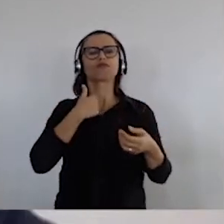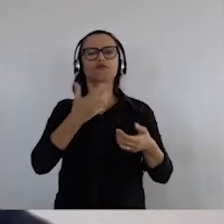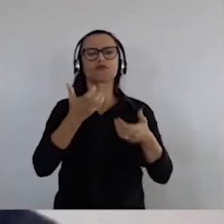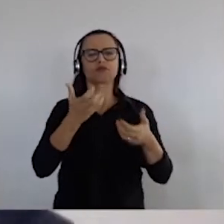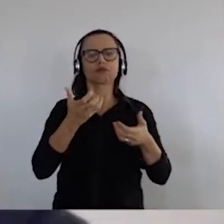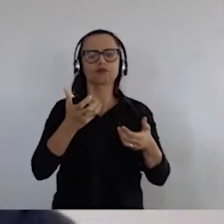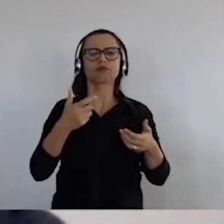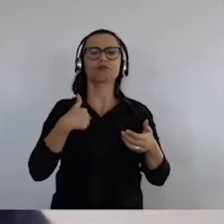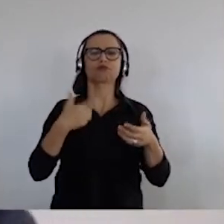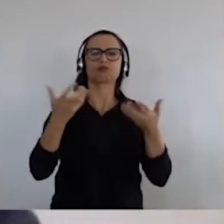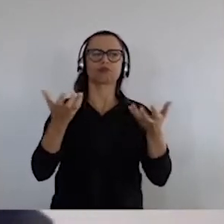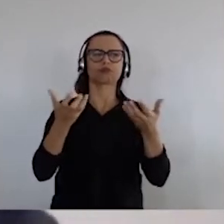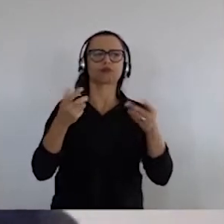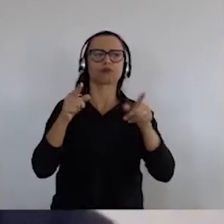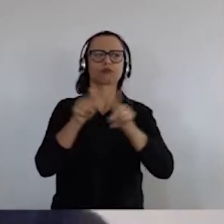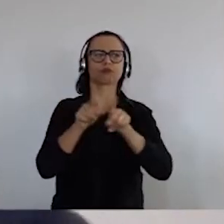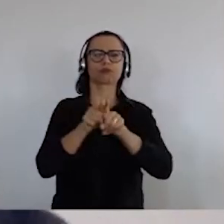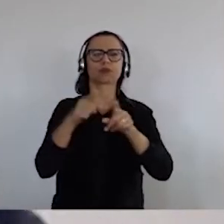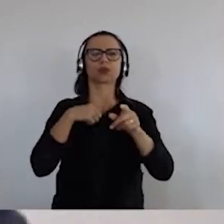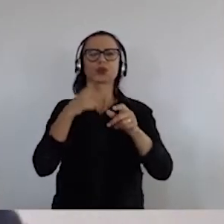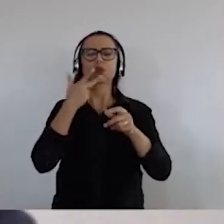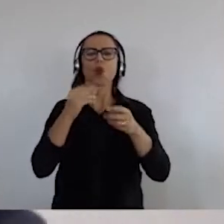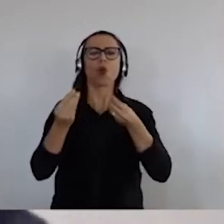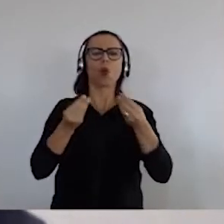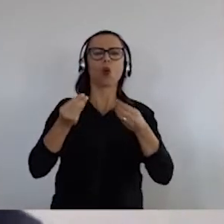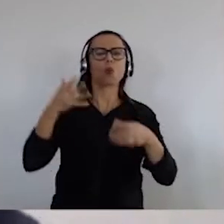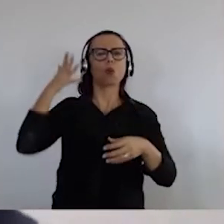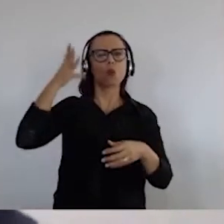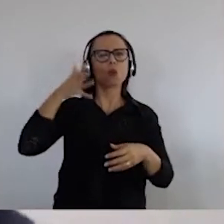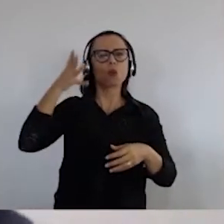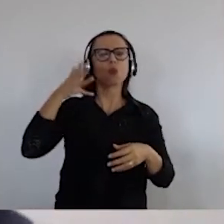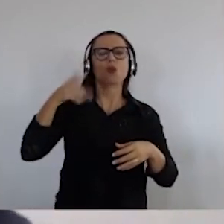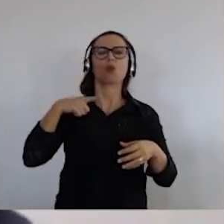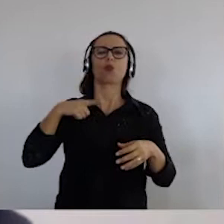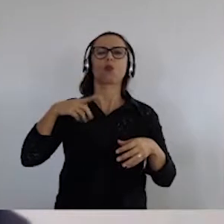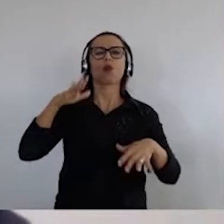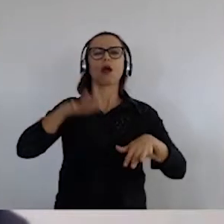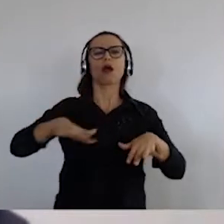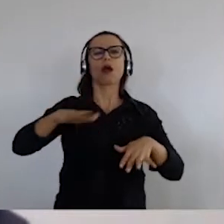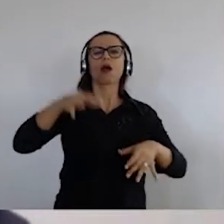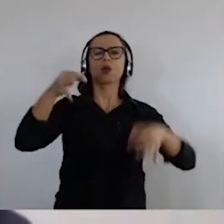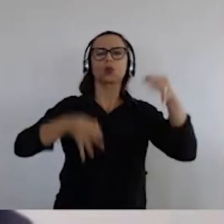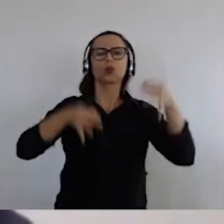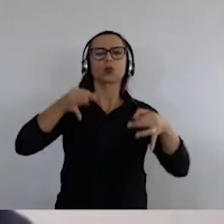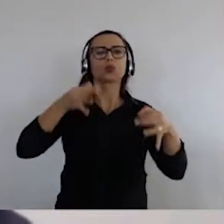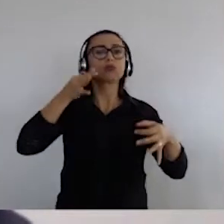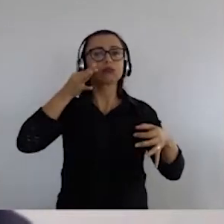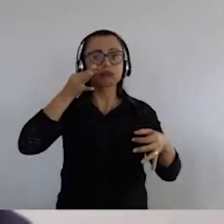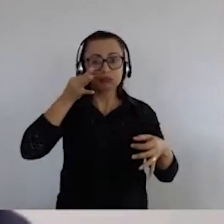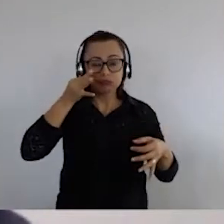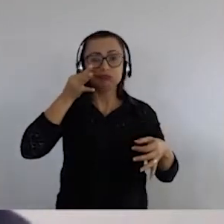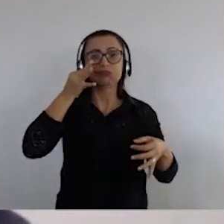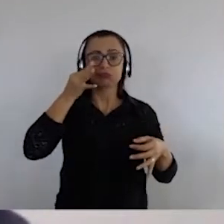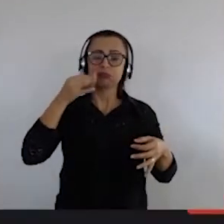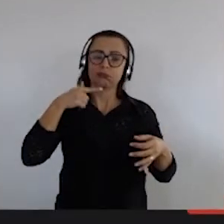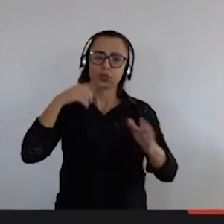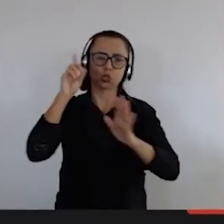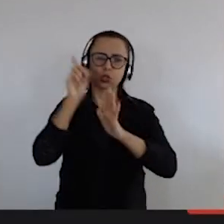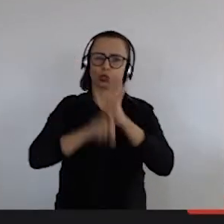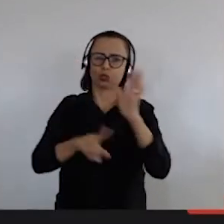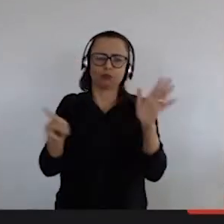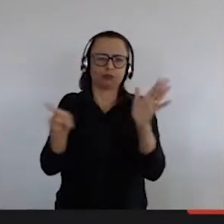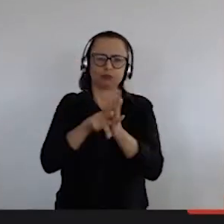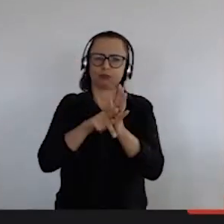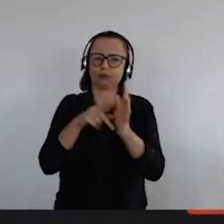que manifestarem o desejo da sustentação oral em salas de julgamento presenciais, acreditamos ser direito e